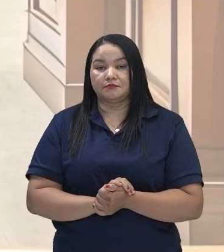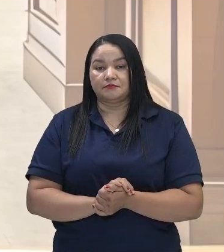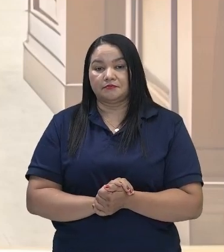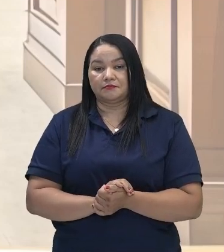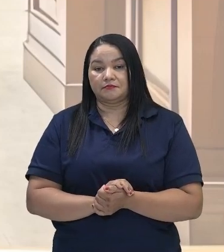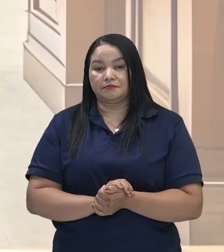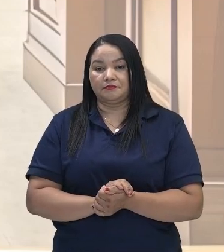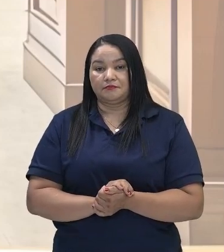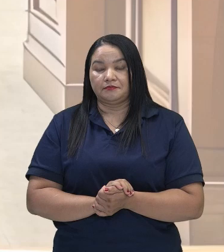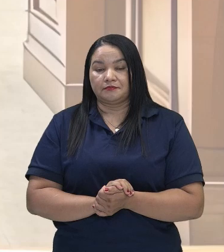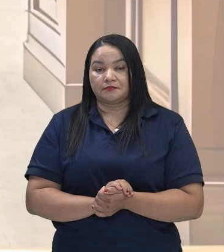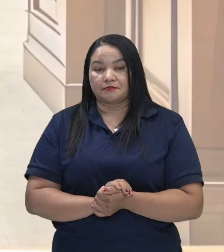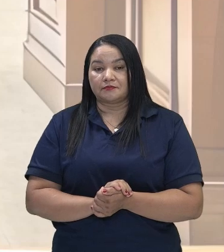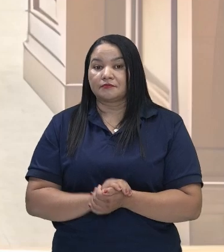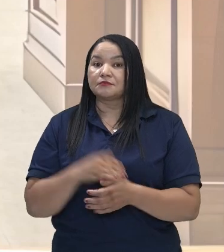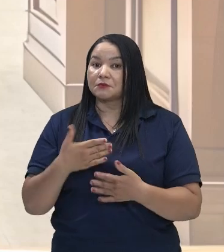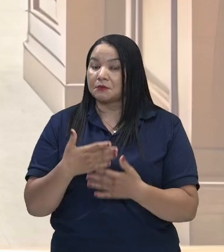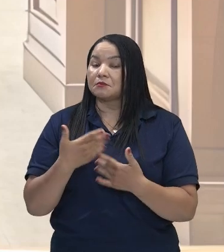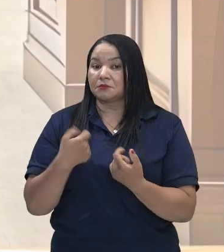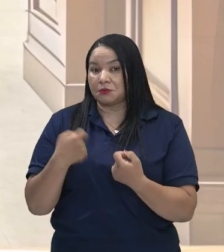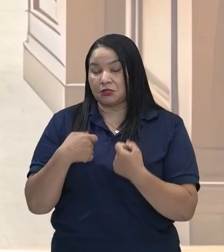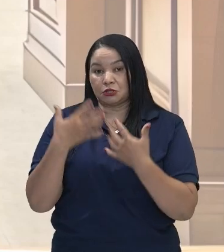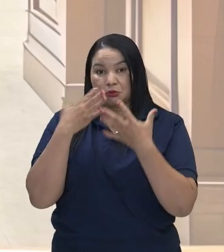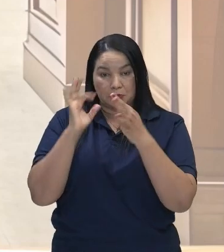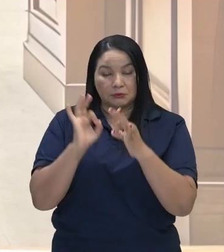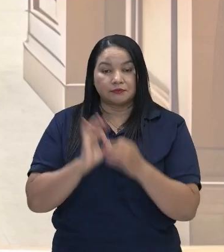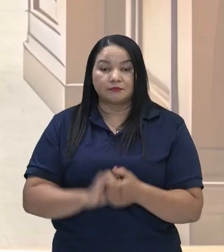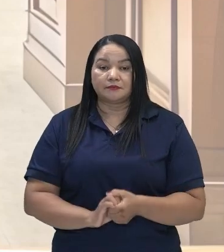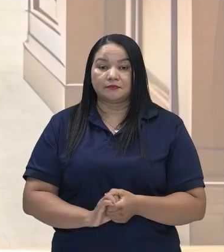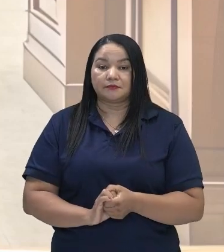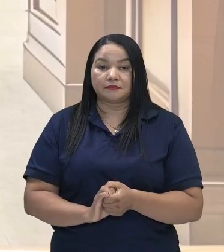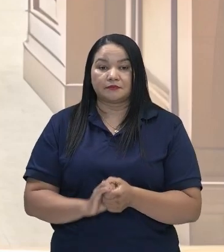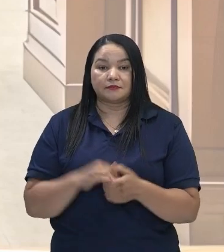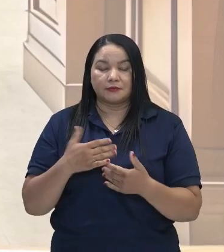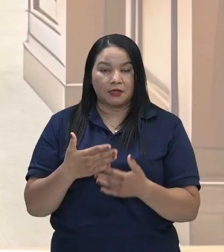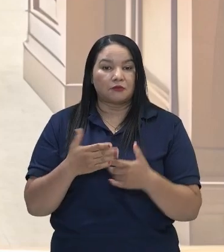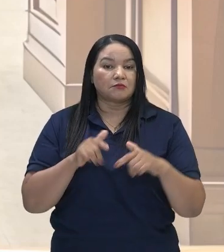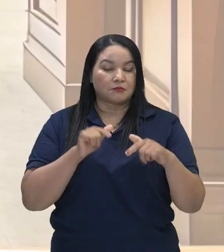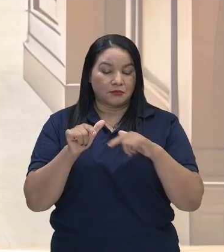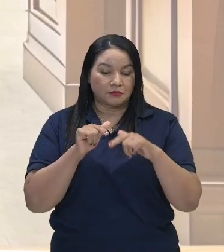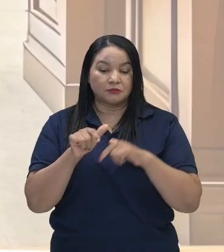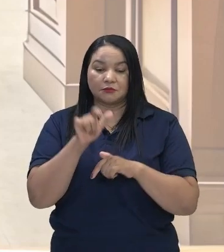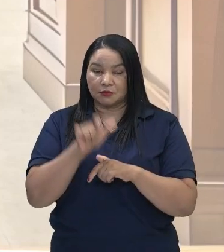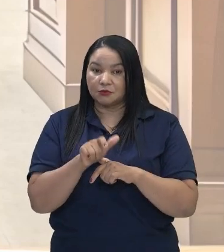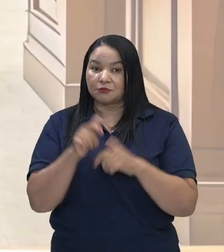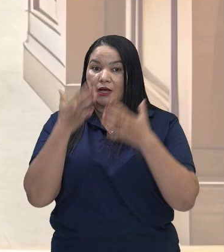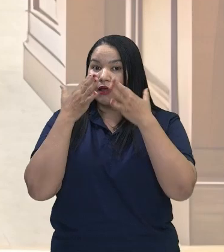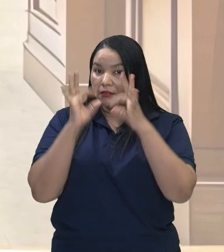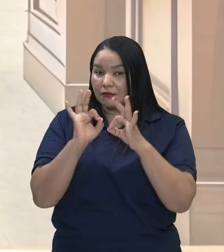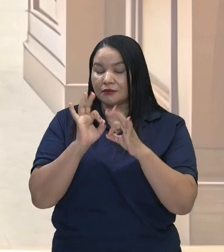Então, é importante nossos alunos estarem atentos, né? Com certeza. Melhor, é importante os trabalhadores ficarem atentos para não